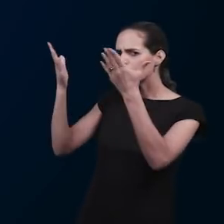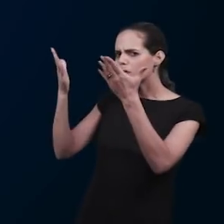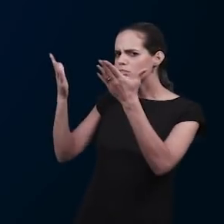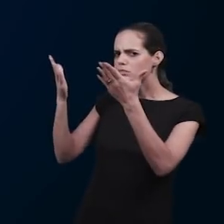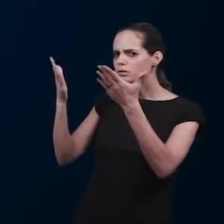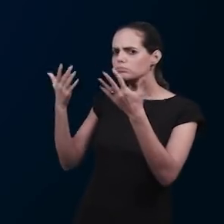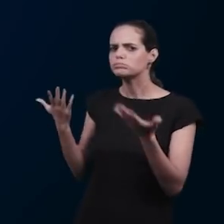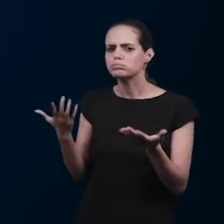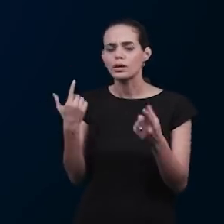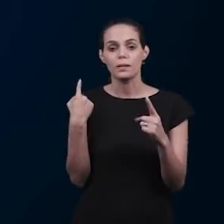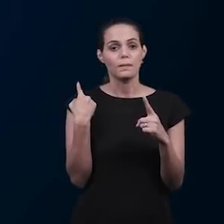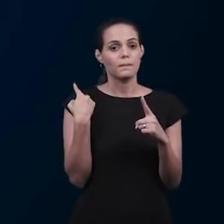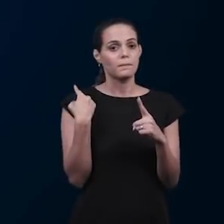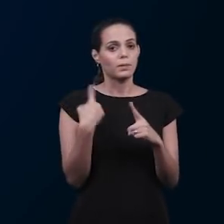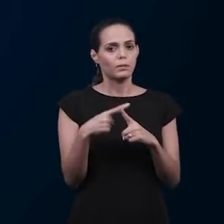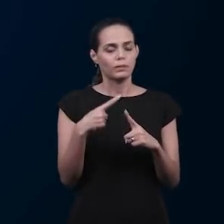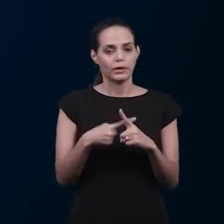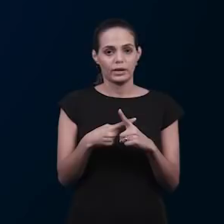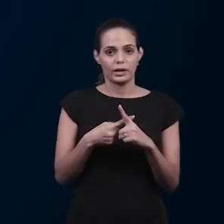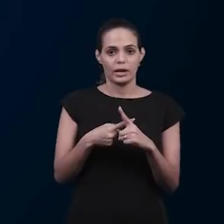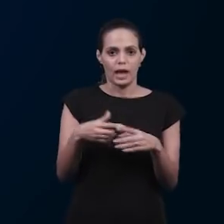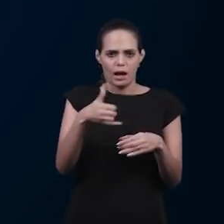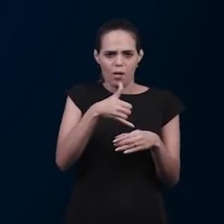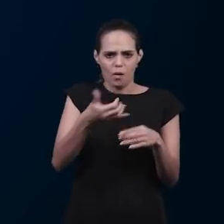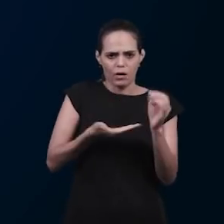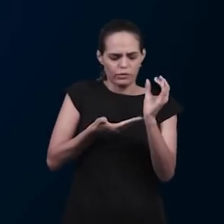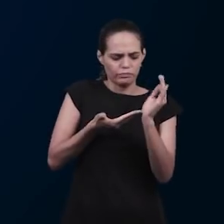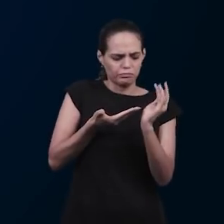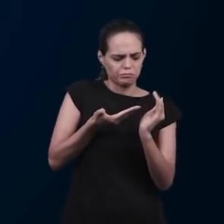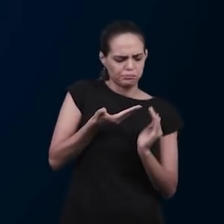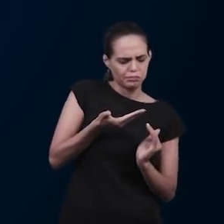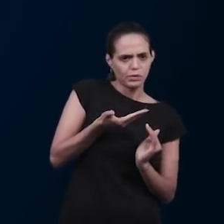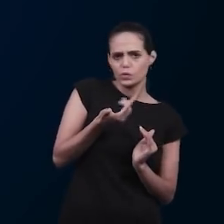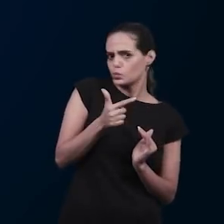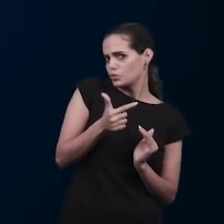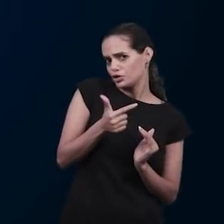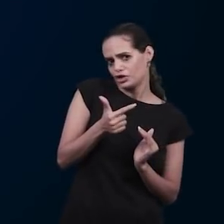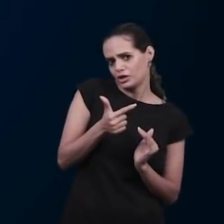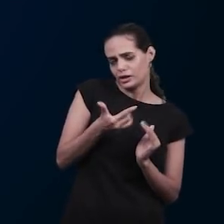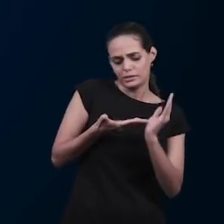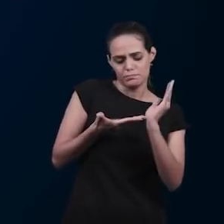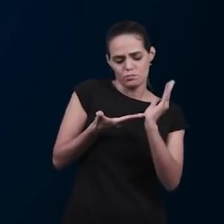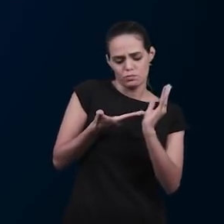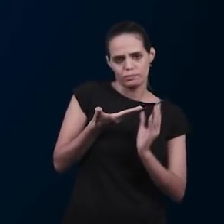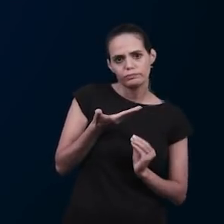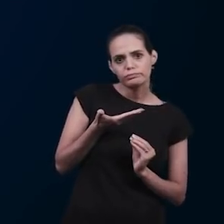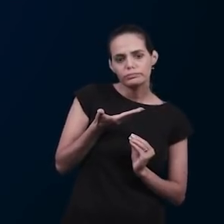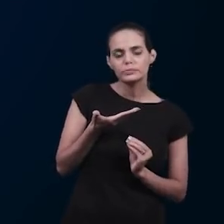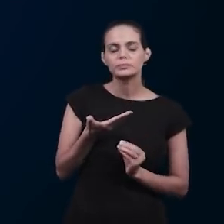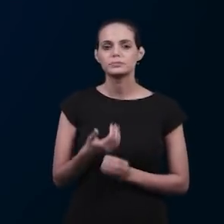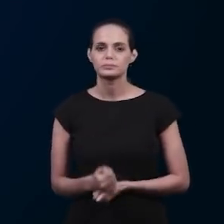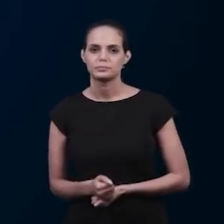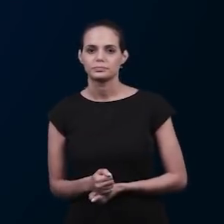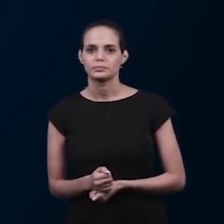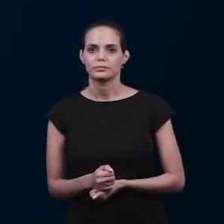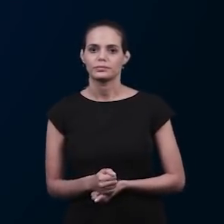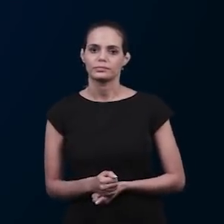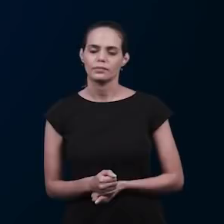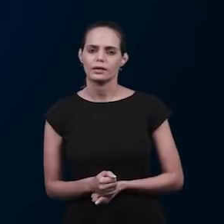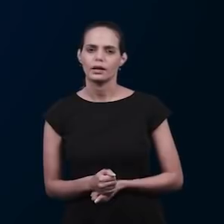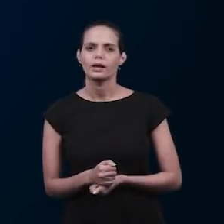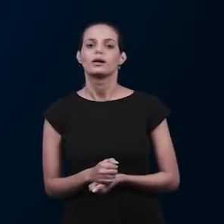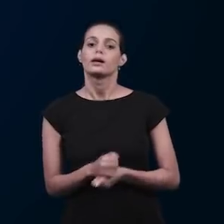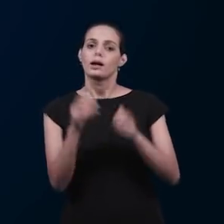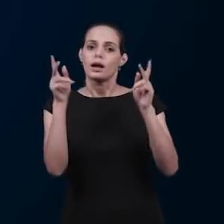festa? Porque adormeceram sem óleo de reserva e suas lâmpadas se apagaram. A paz do Senhor Jesus. E por que o